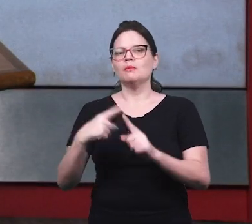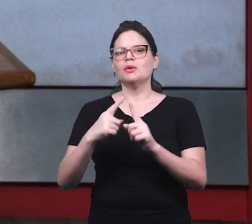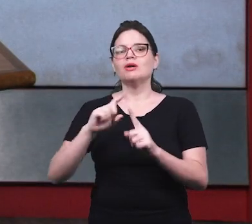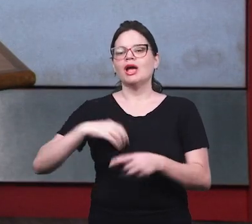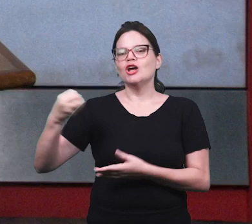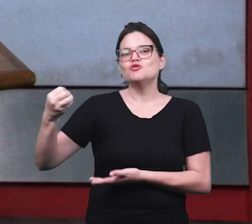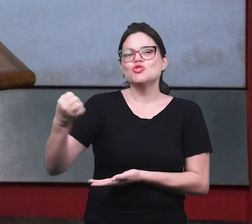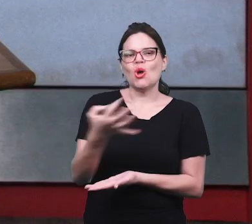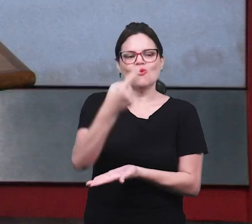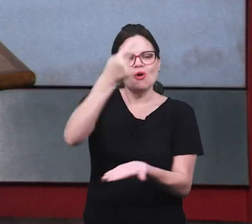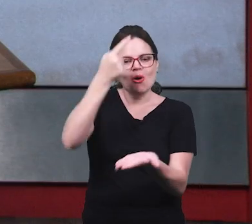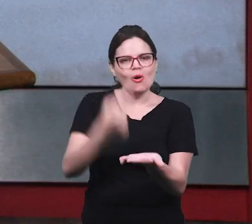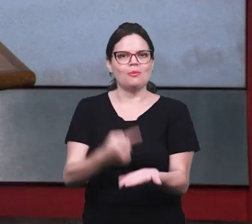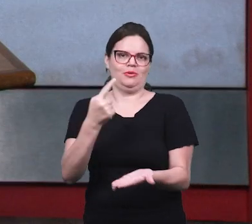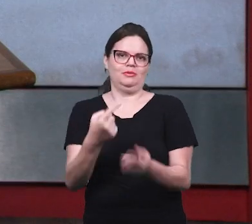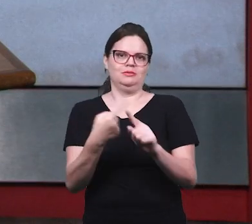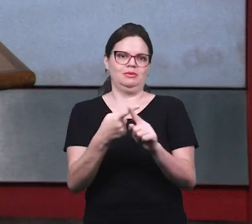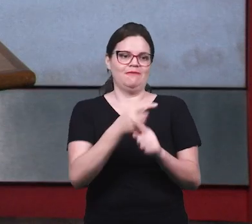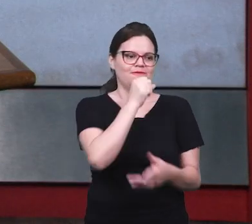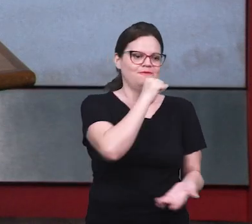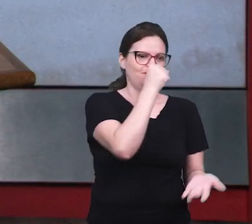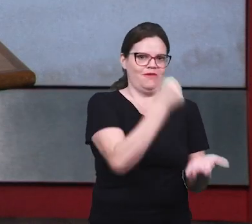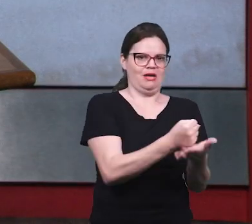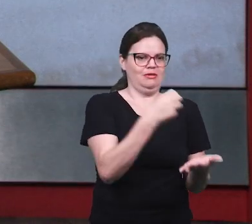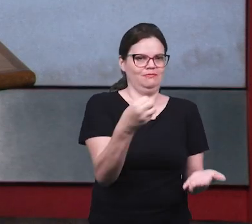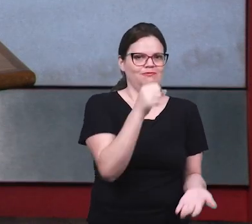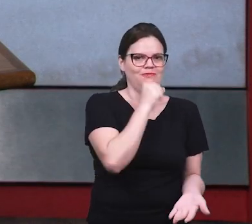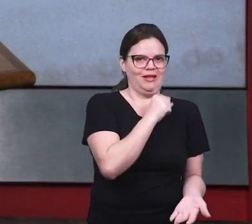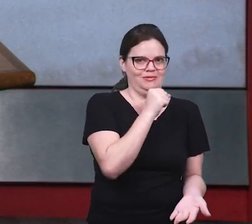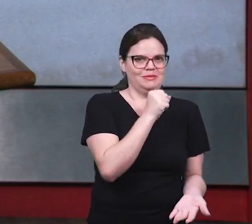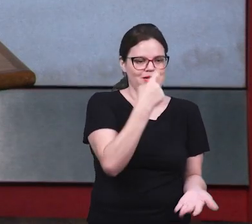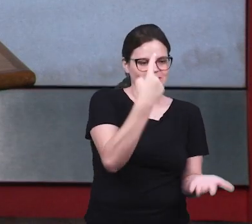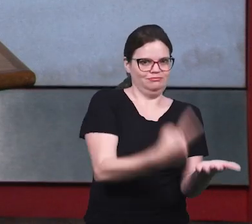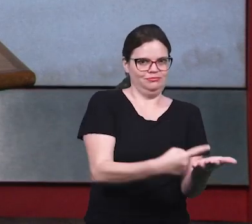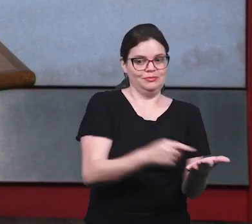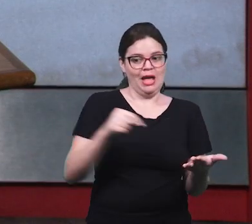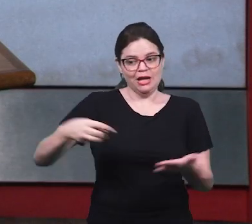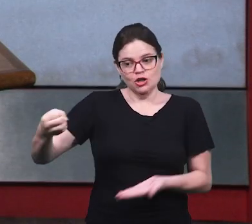homens. Uma aliança tornada possível no nascimento,